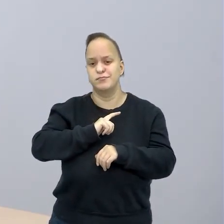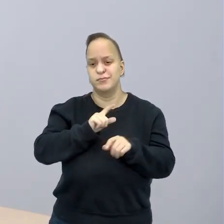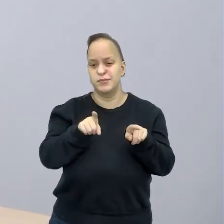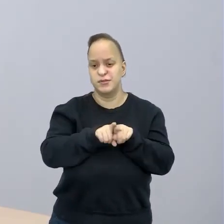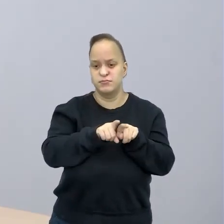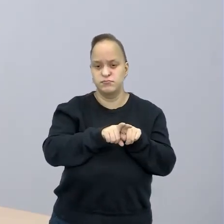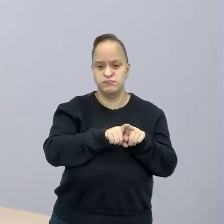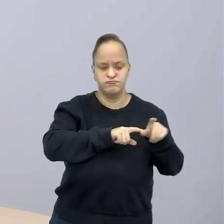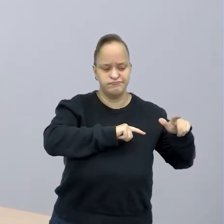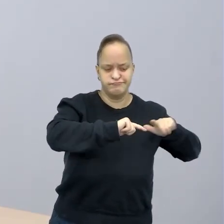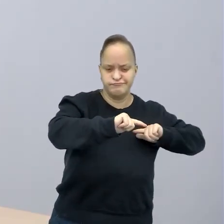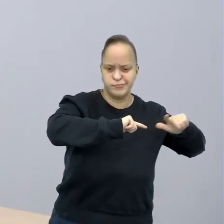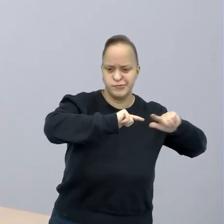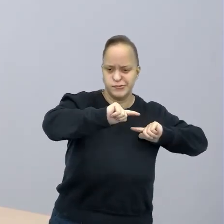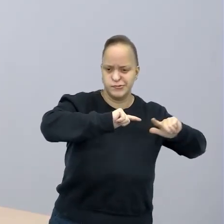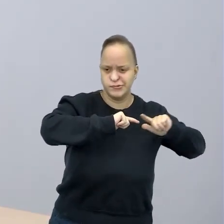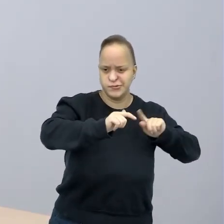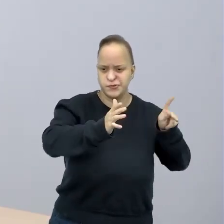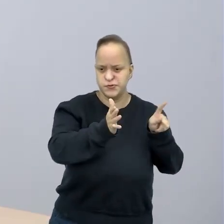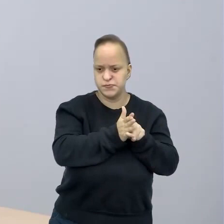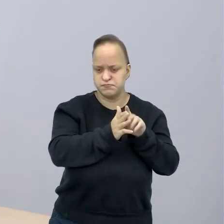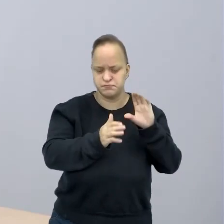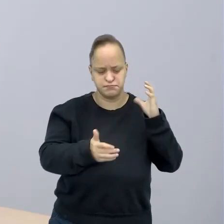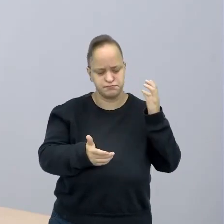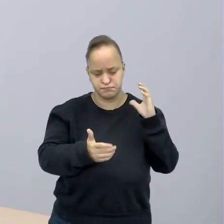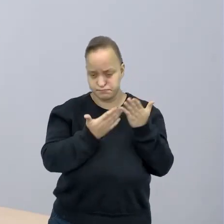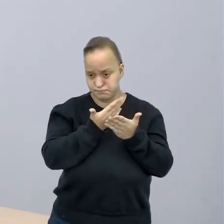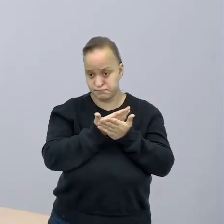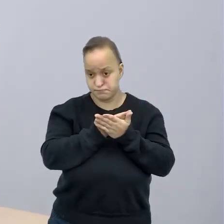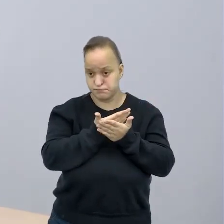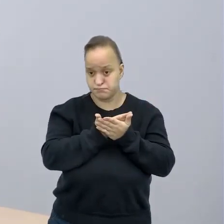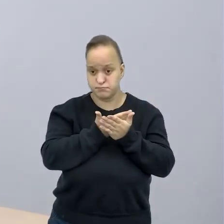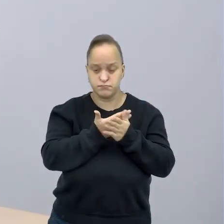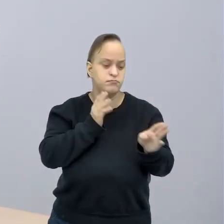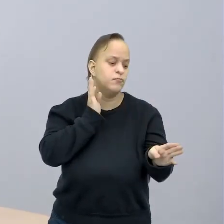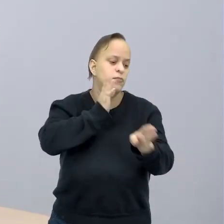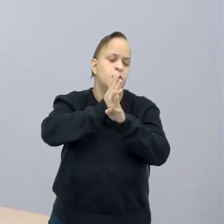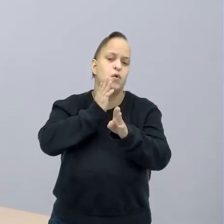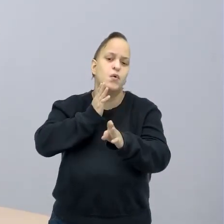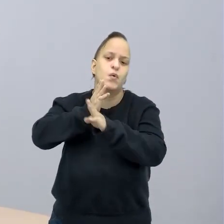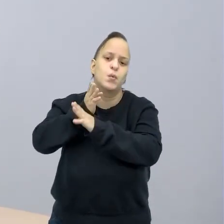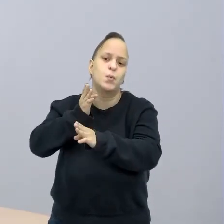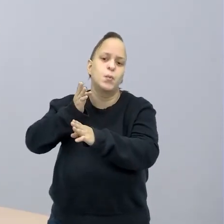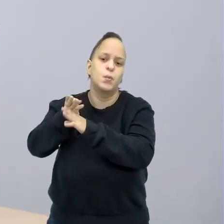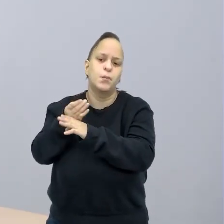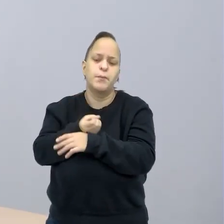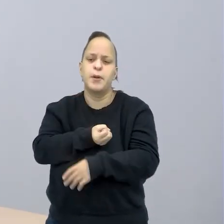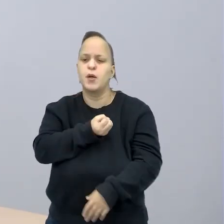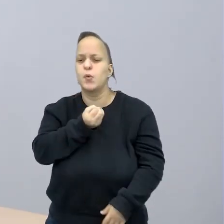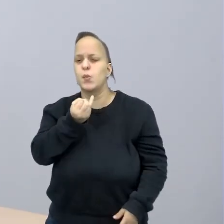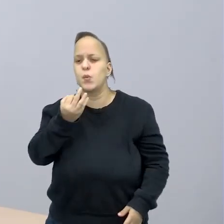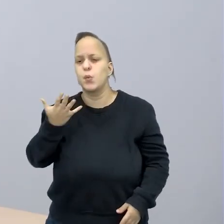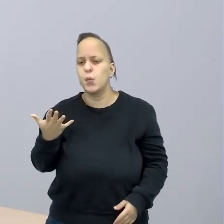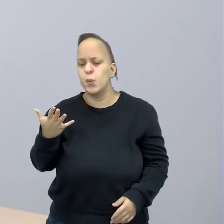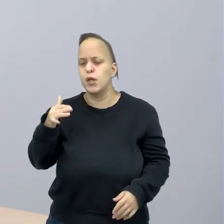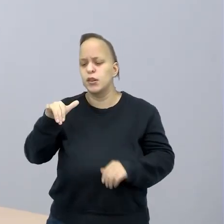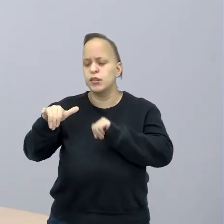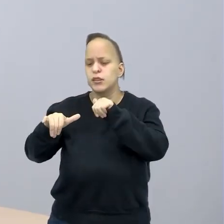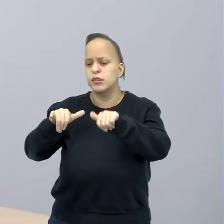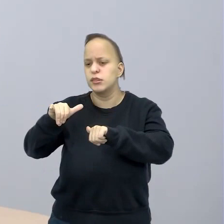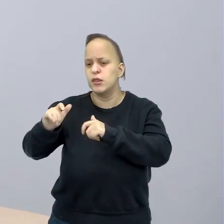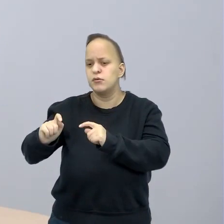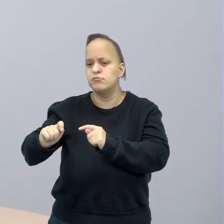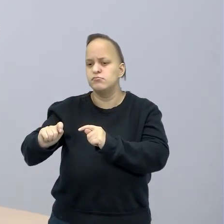frentes científicas que estão fazendo esse estudo para detectar o quanto essas radiações podem impactar na saúde